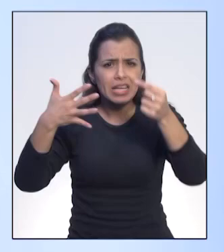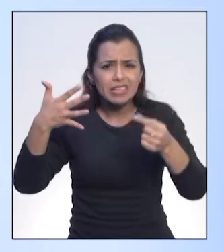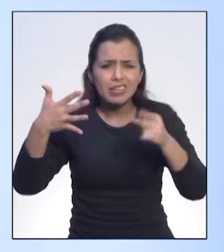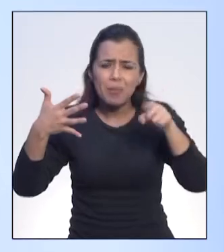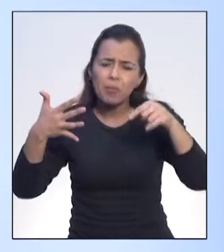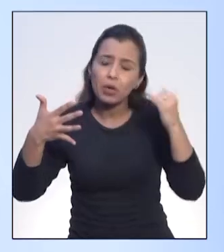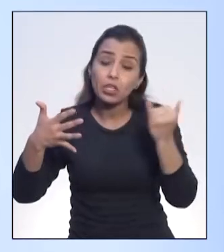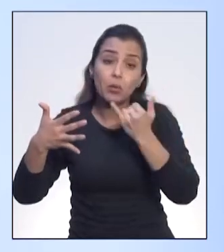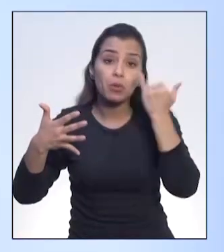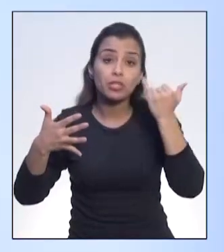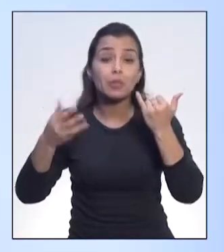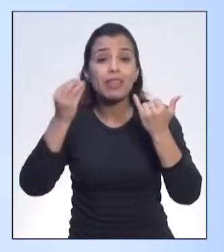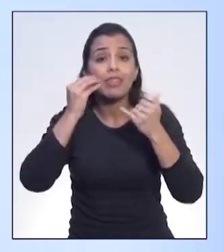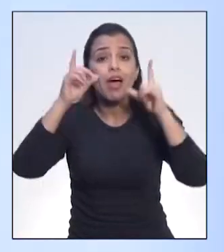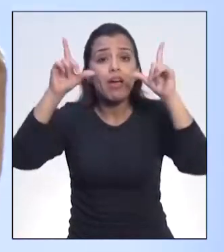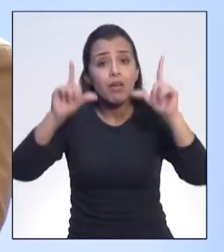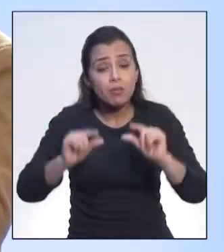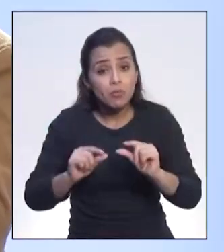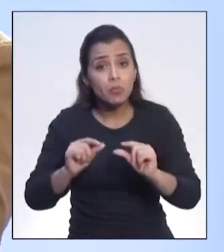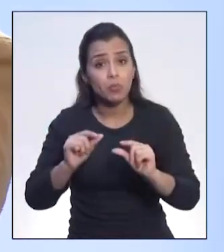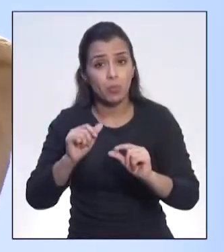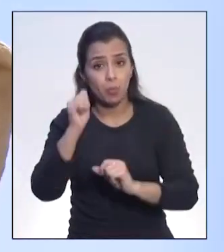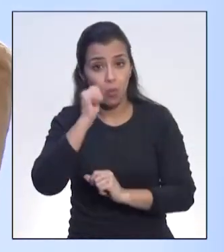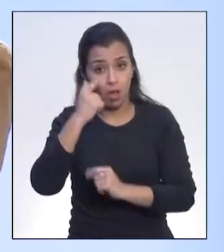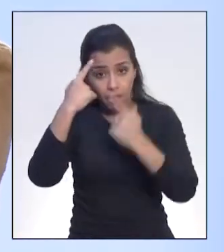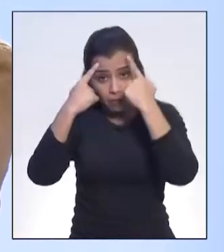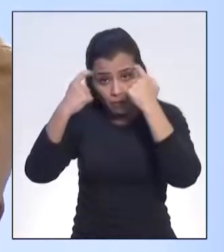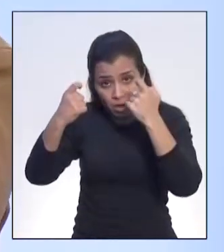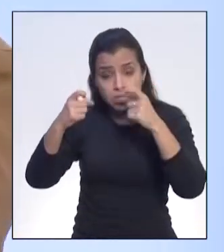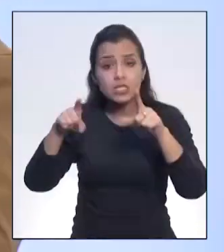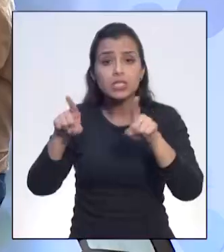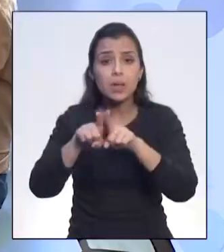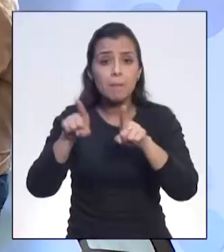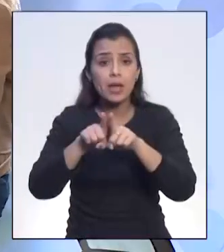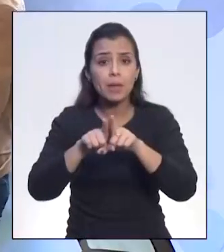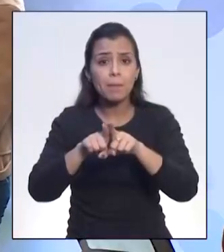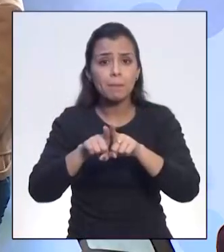para a diminuição dos casos de violência. Em